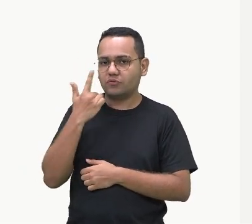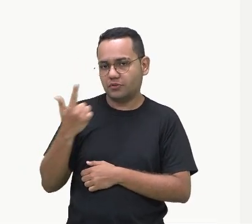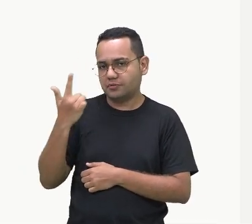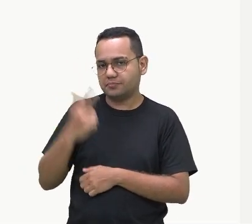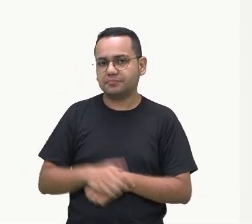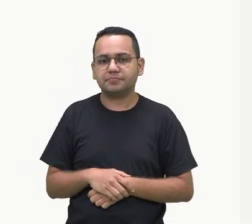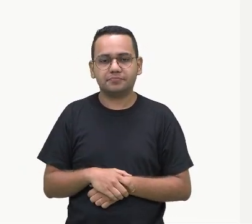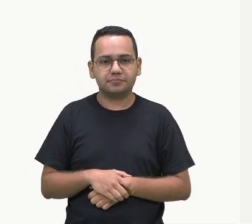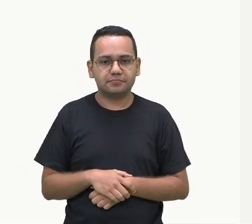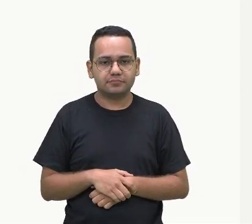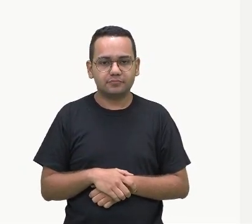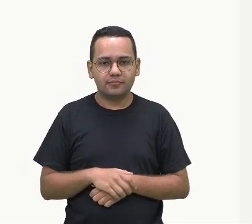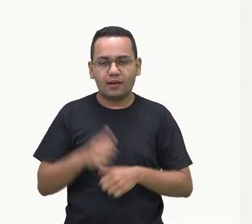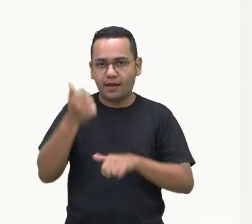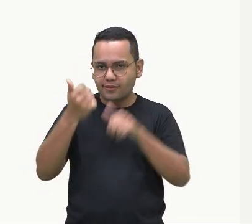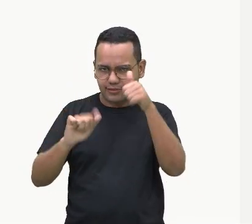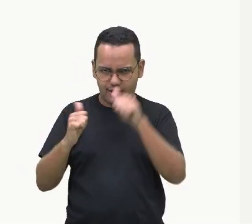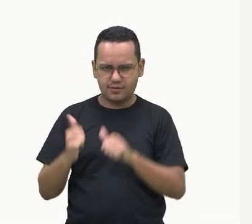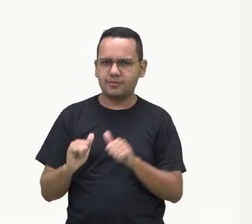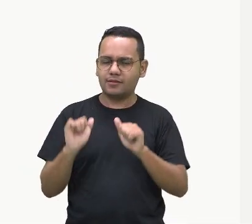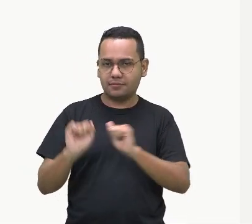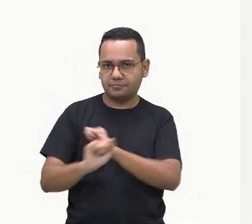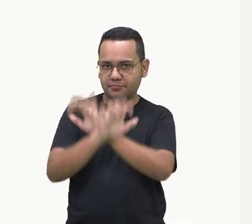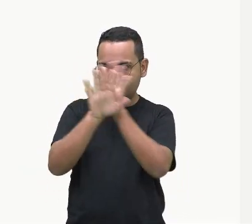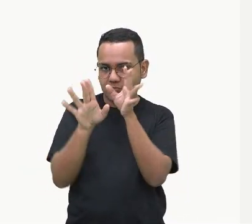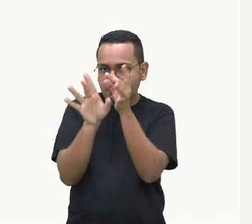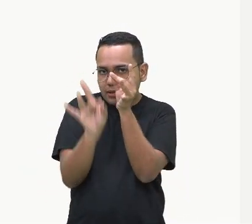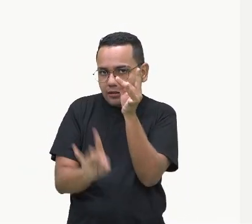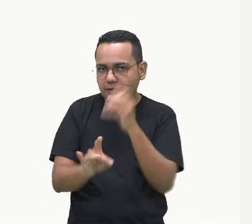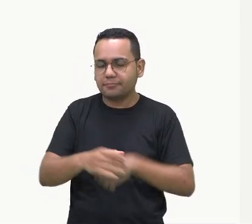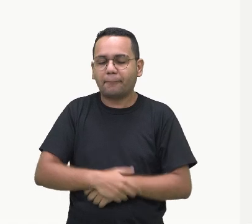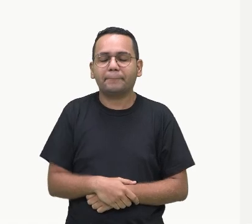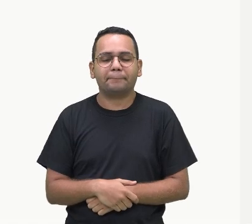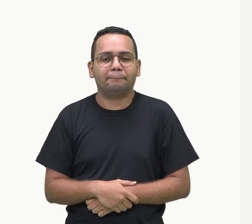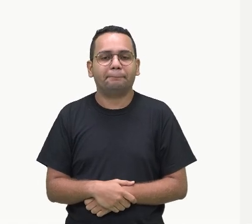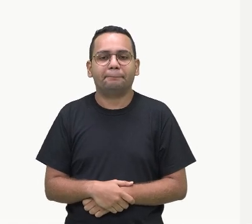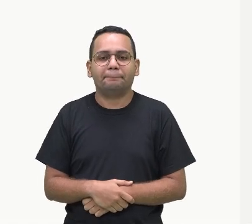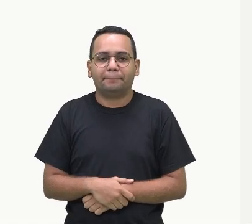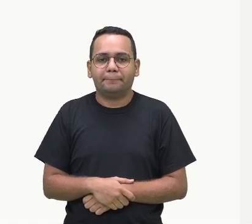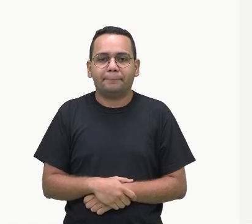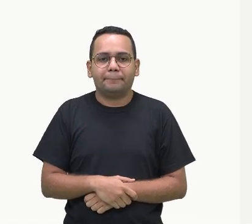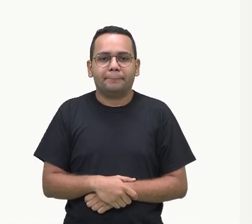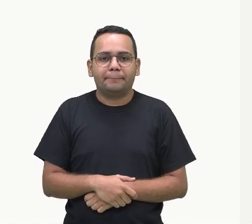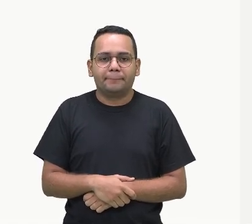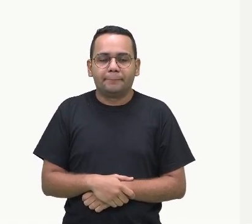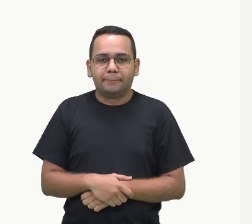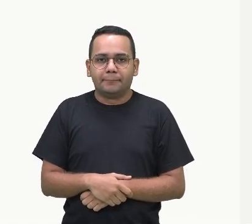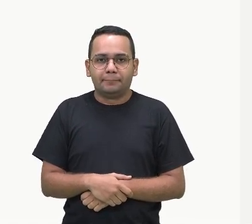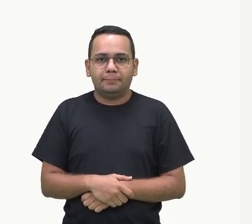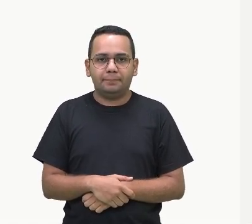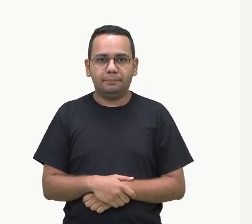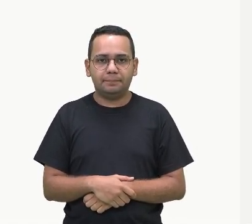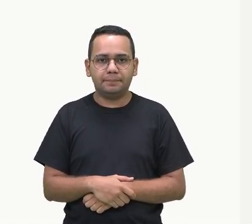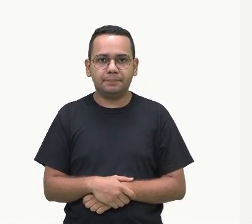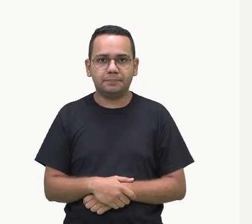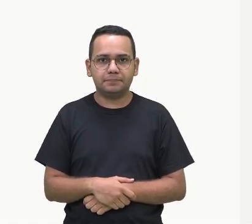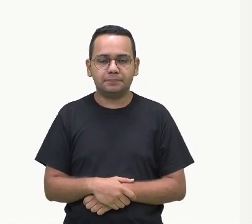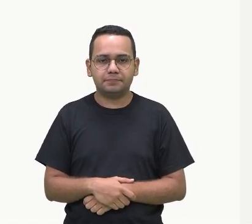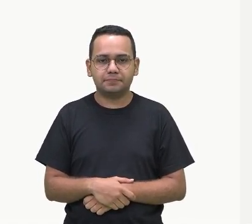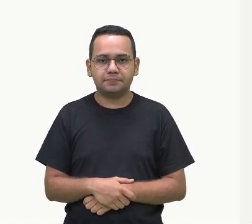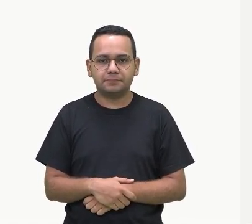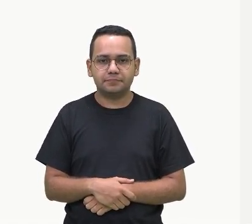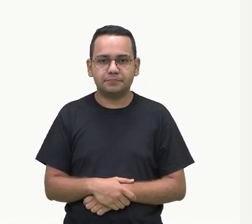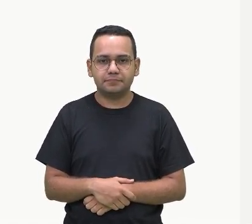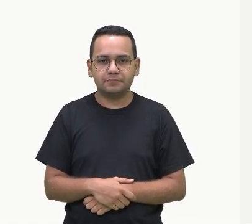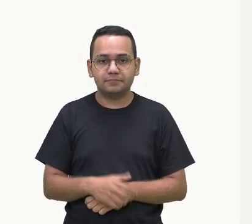analisar melhor o teorema de Tales. Então, como a gente viu, ok? Aqui o nosso